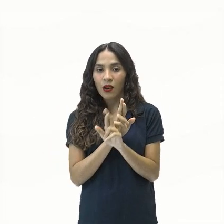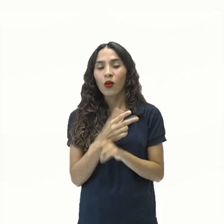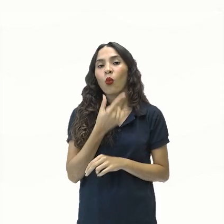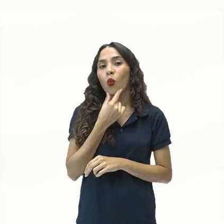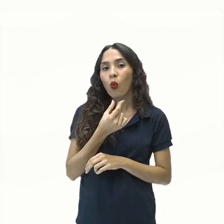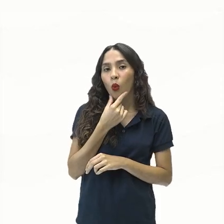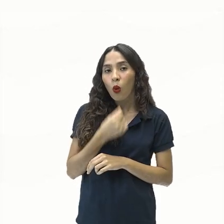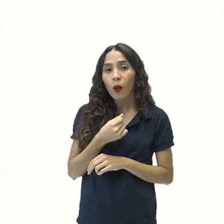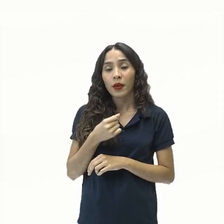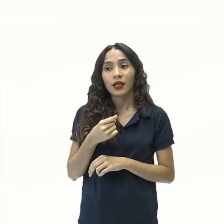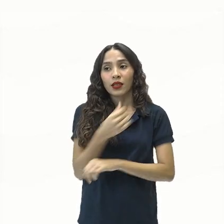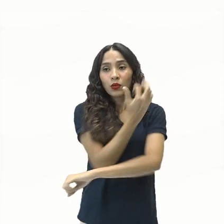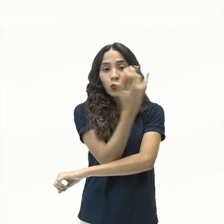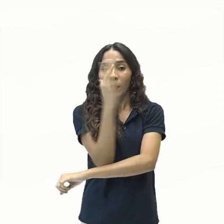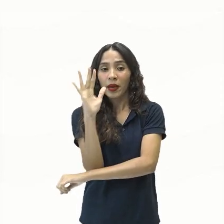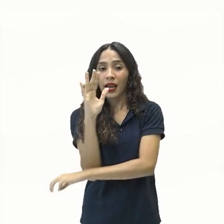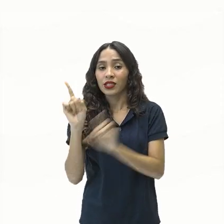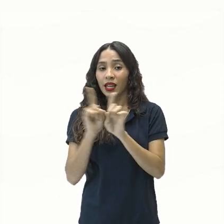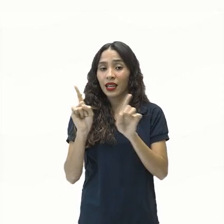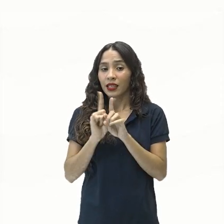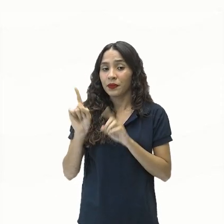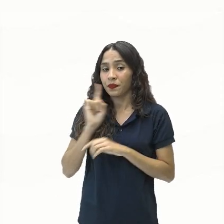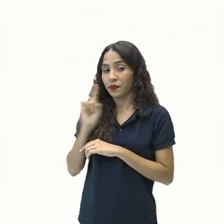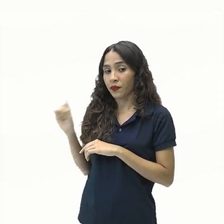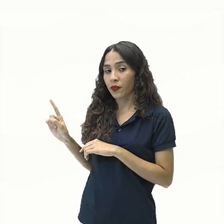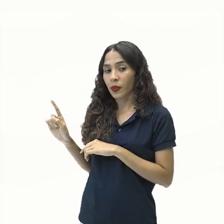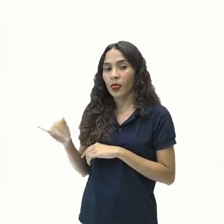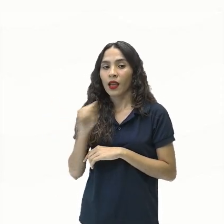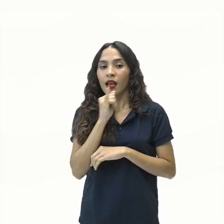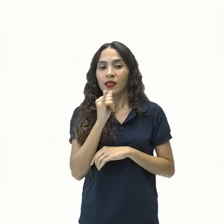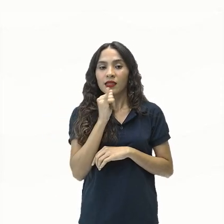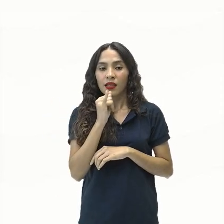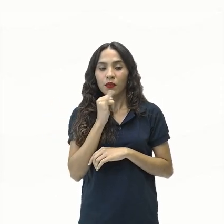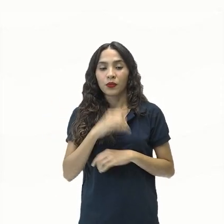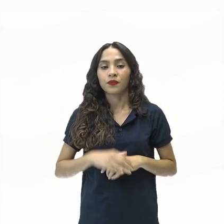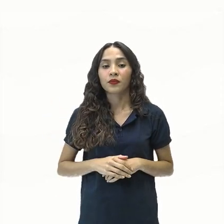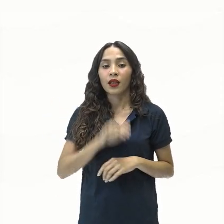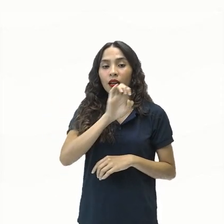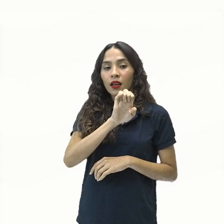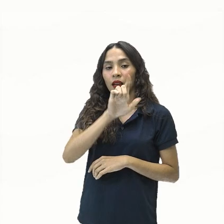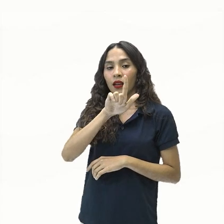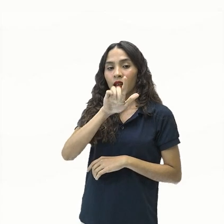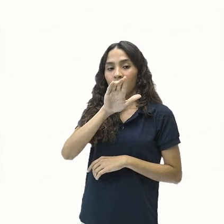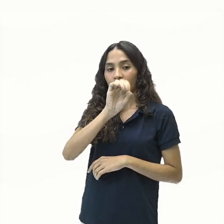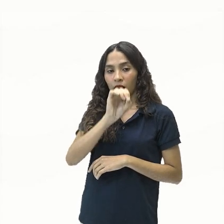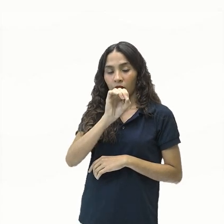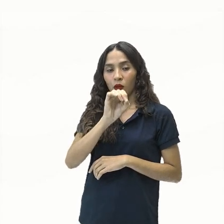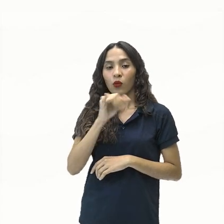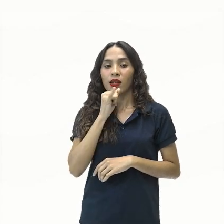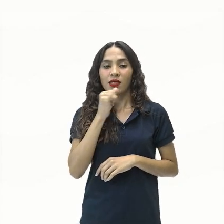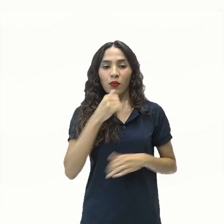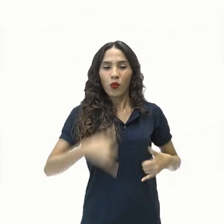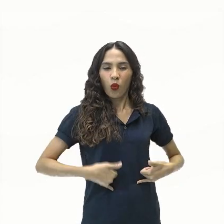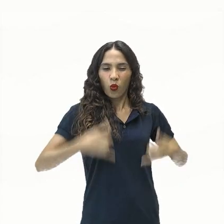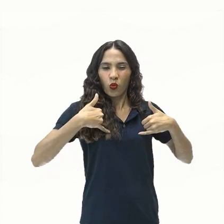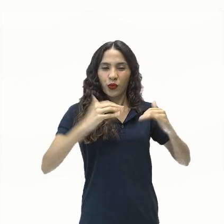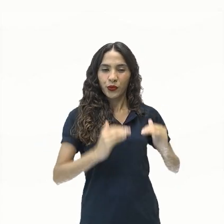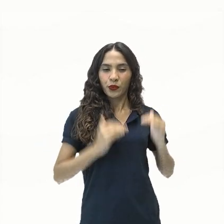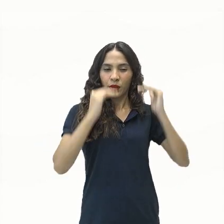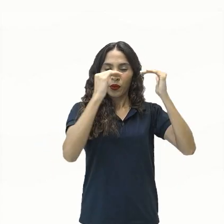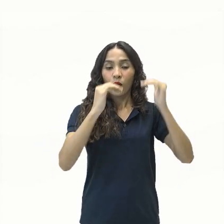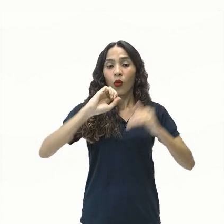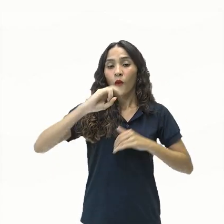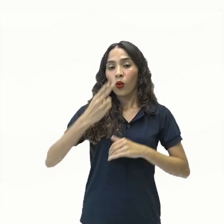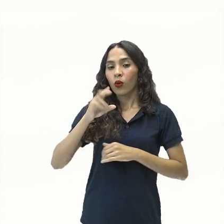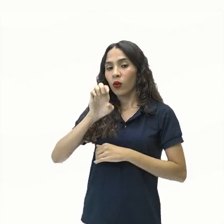homem no ambiente onde ele está inserido. Né, se é numa forma de ego, se sentindo superior, ou eco,